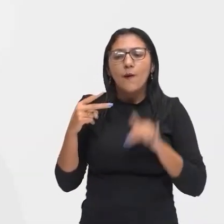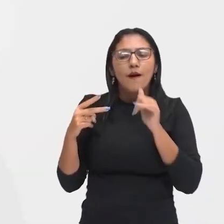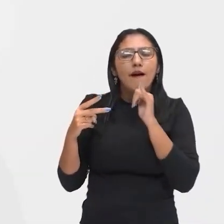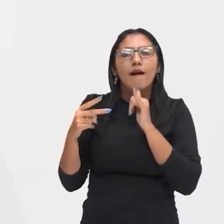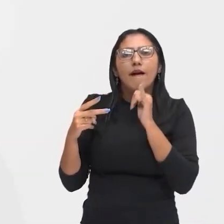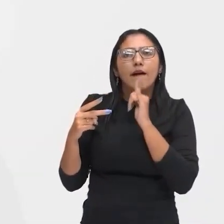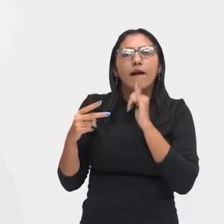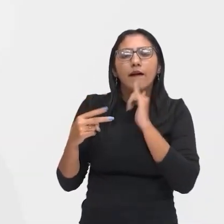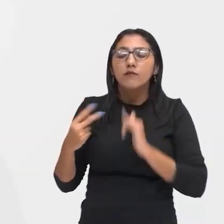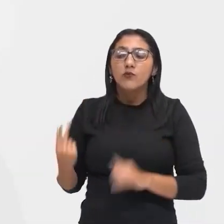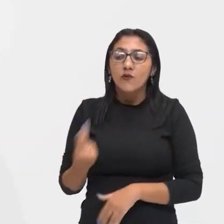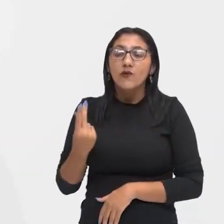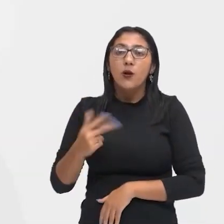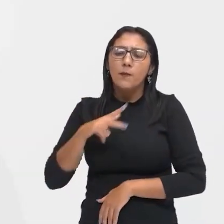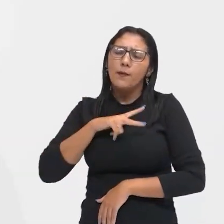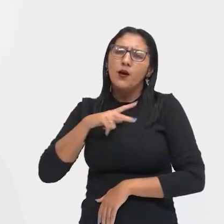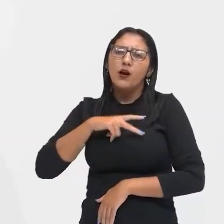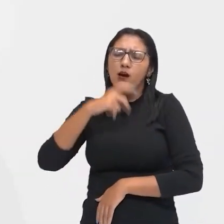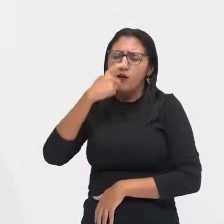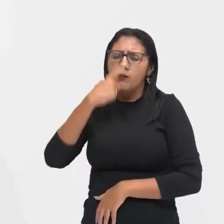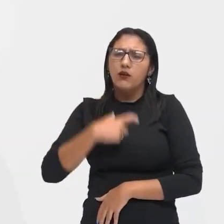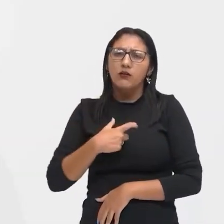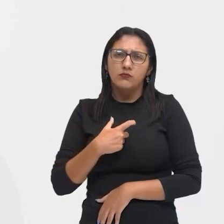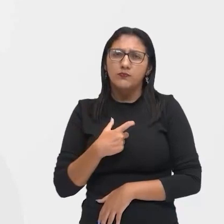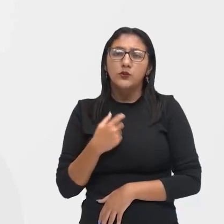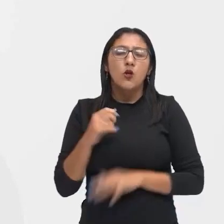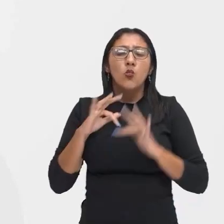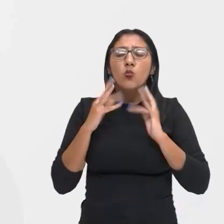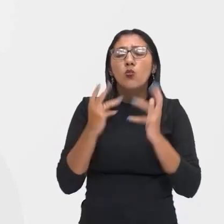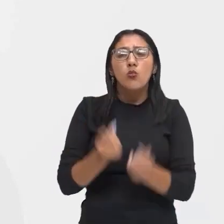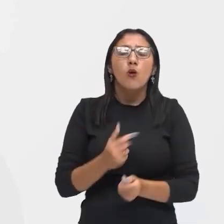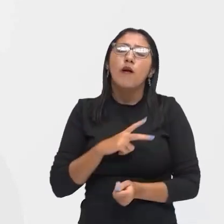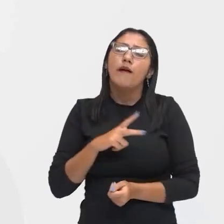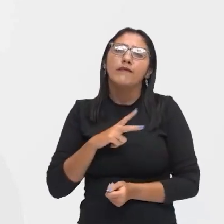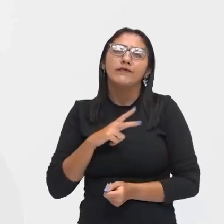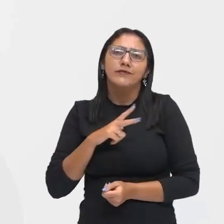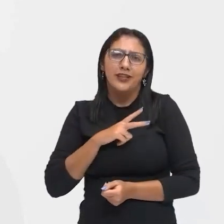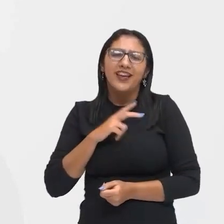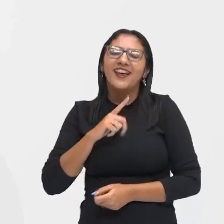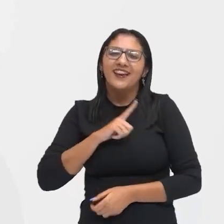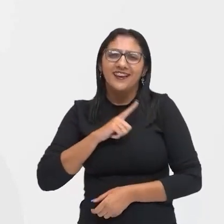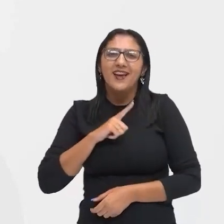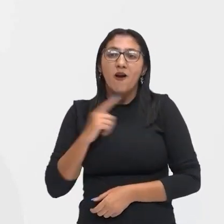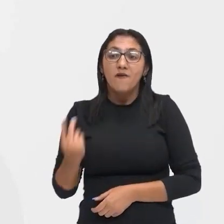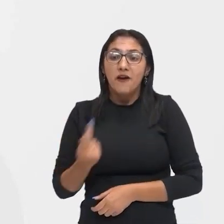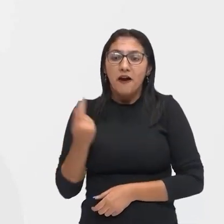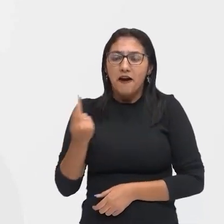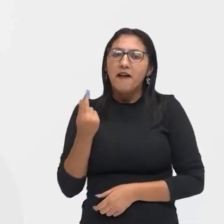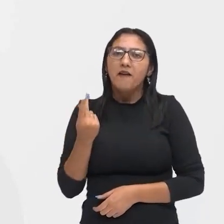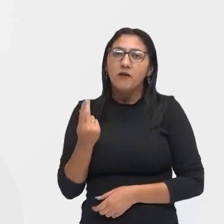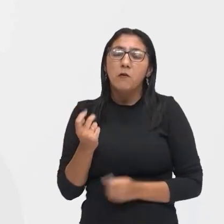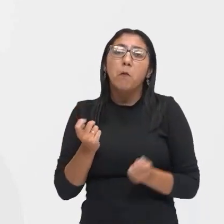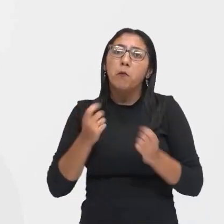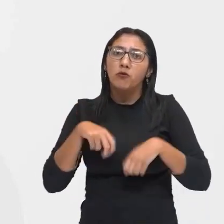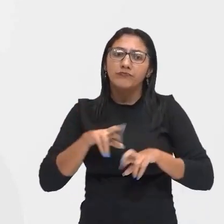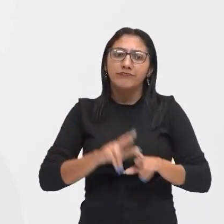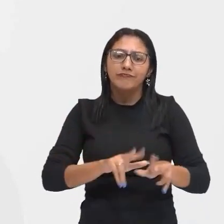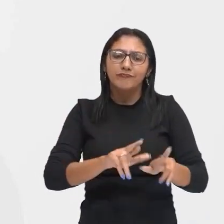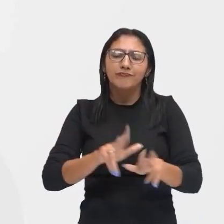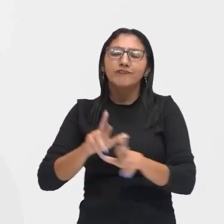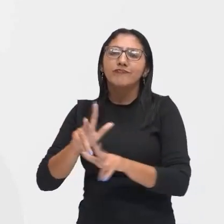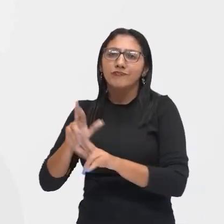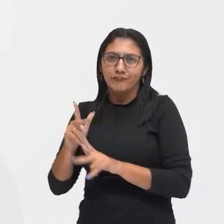exemplos de valores pessoais. Todo mundo tem os seus próprios valores e eles podem ser bem diferentes, porque